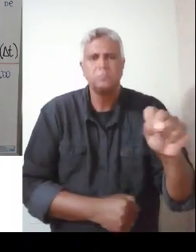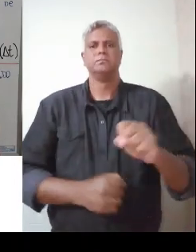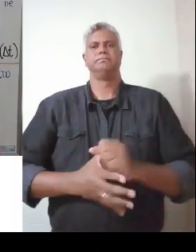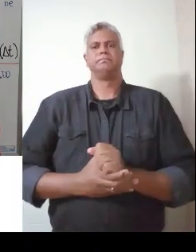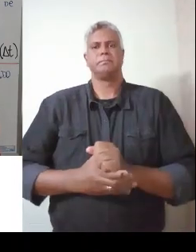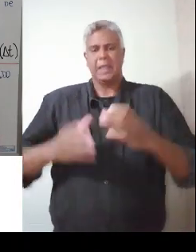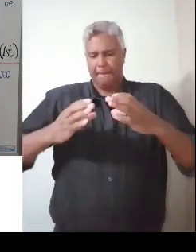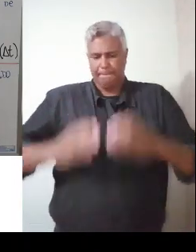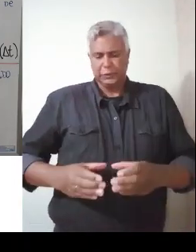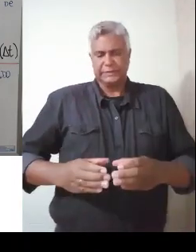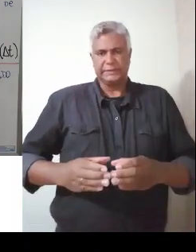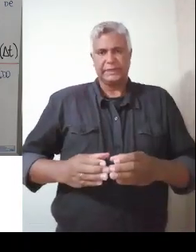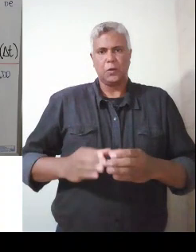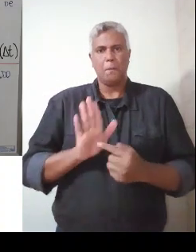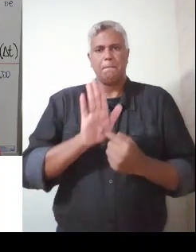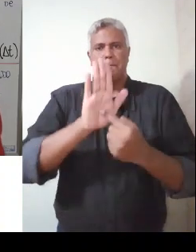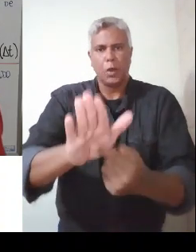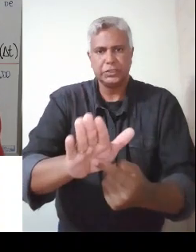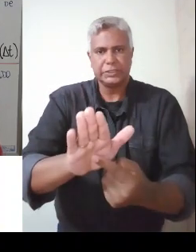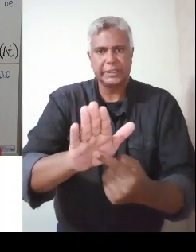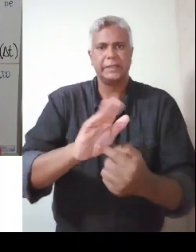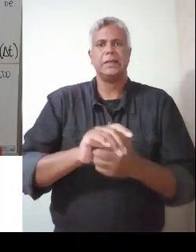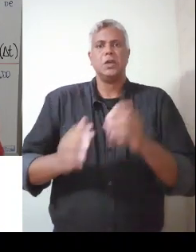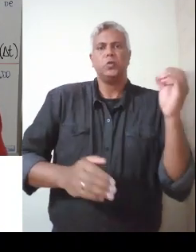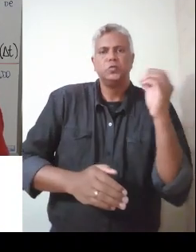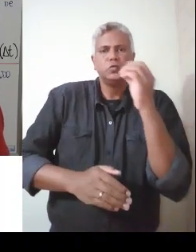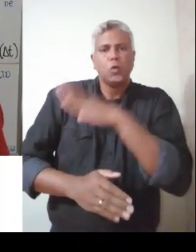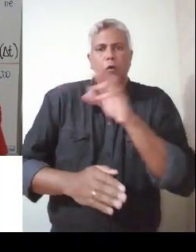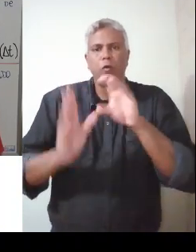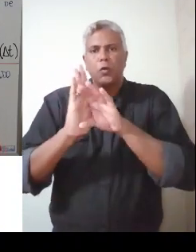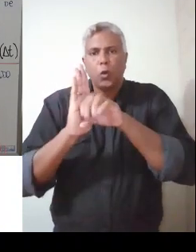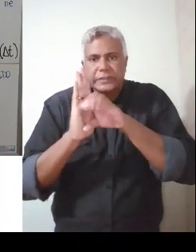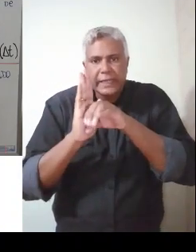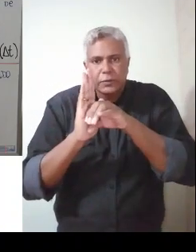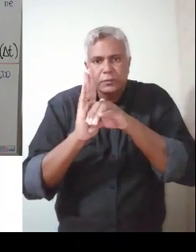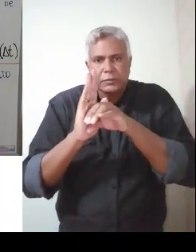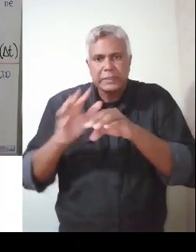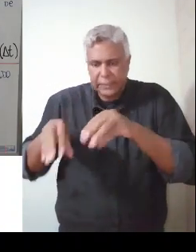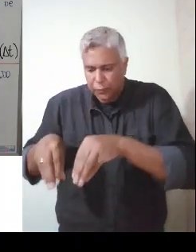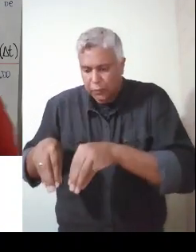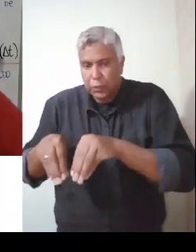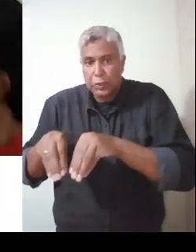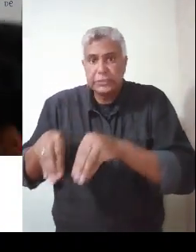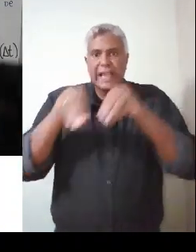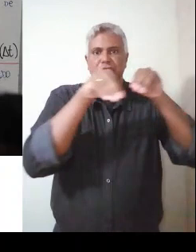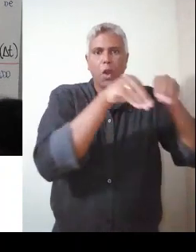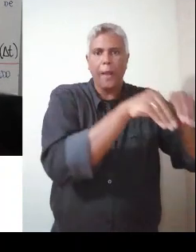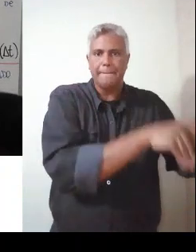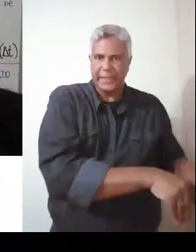a gente um novo conceito, que é o conceito de deslocamento. O deslocamento,